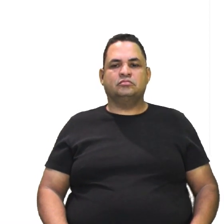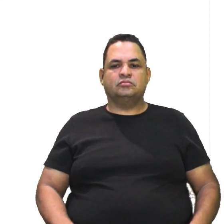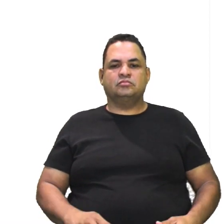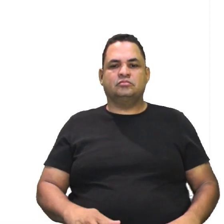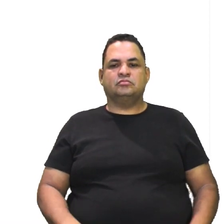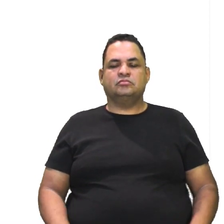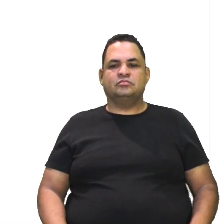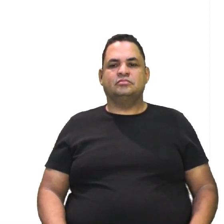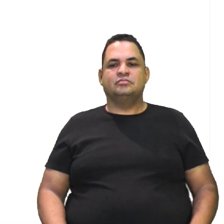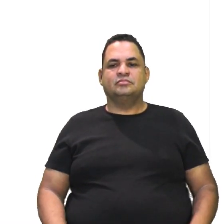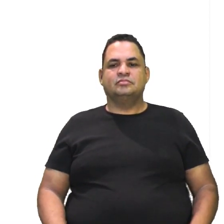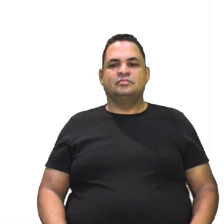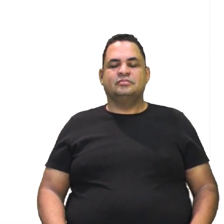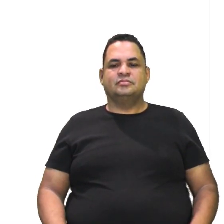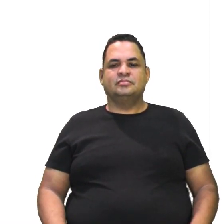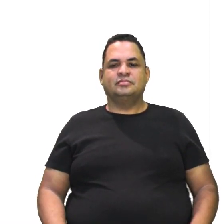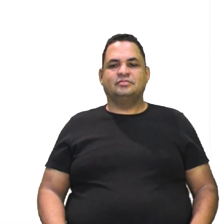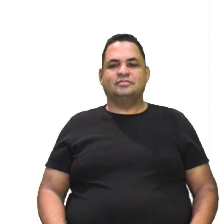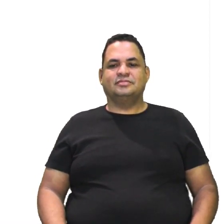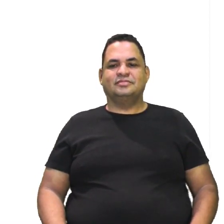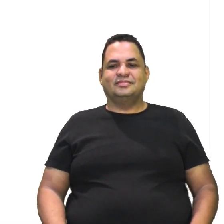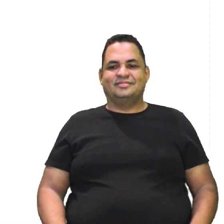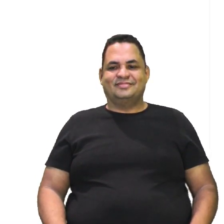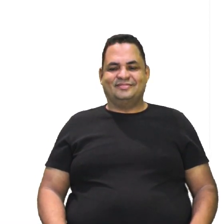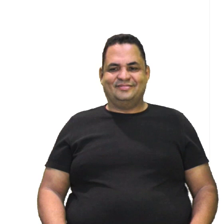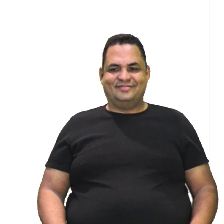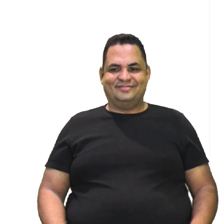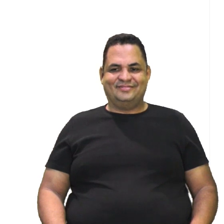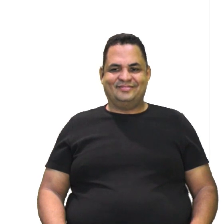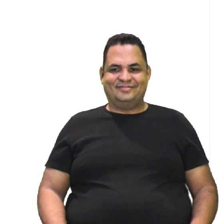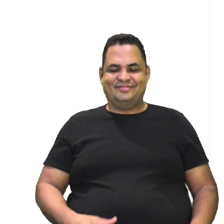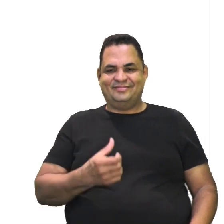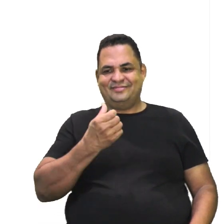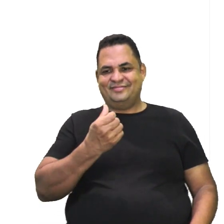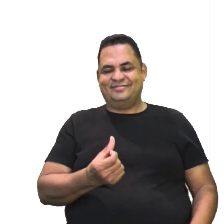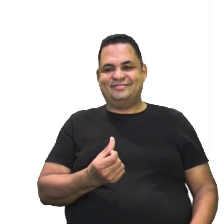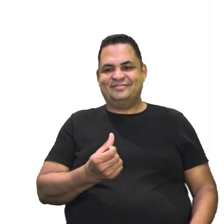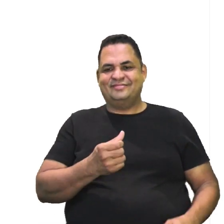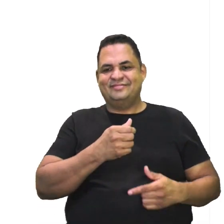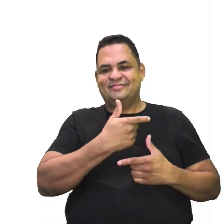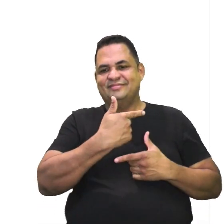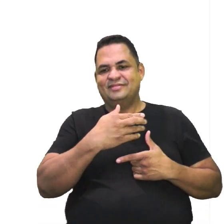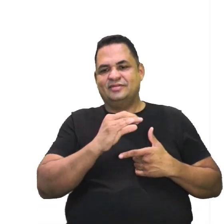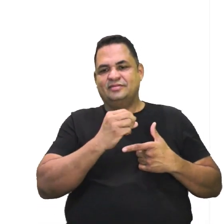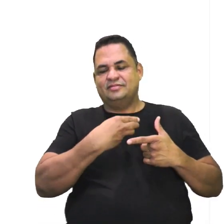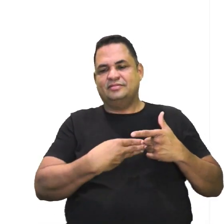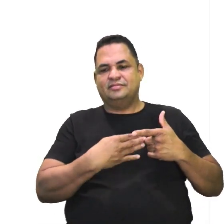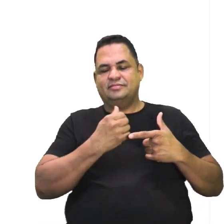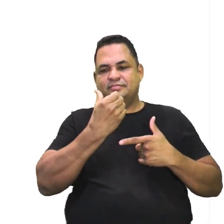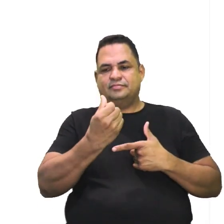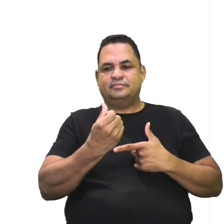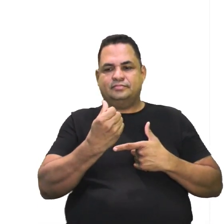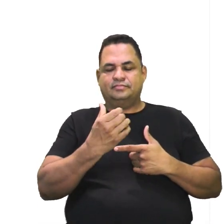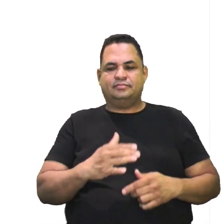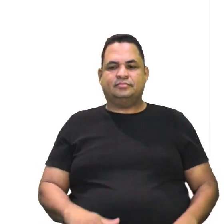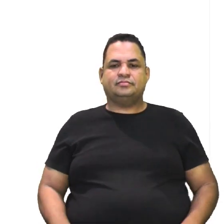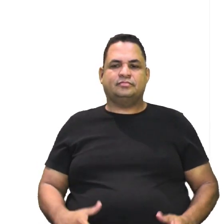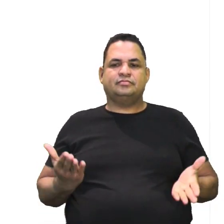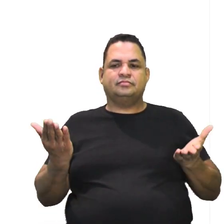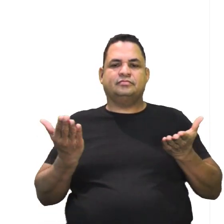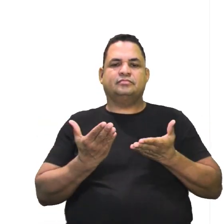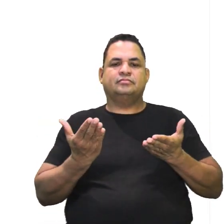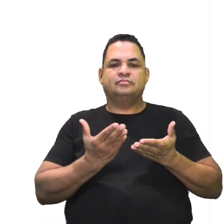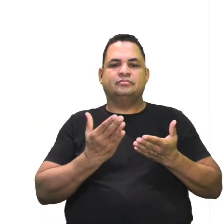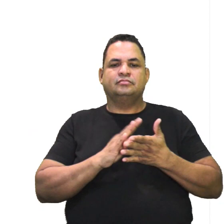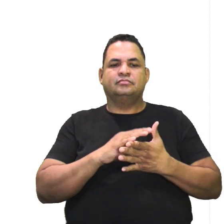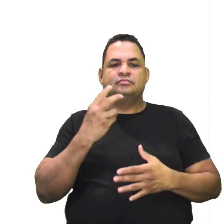não misturar. Para não querer cortar só o 4 assim, né? Deu 6. 24 dividido por 4 deu 6, né? Então agora vamos